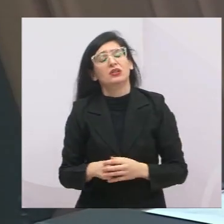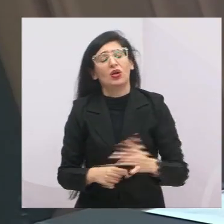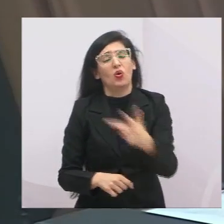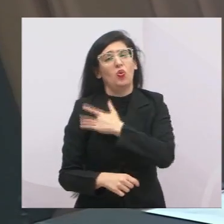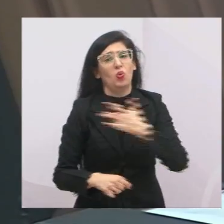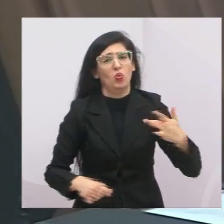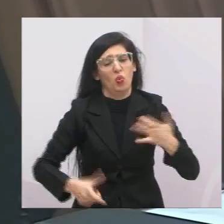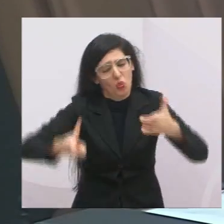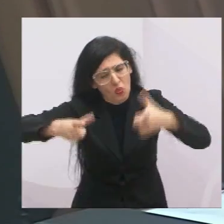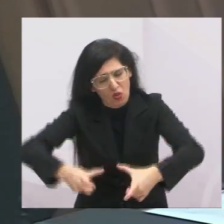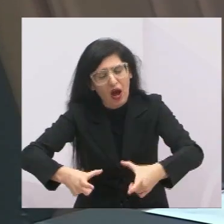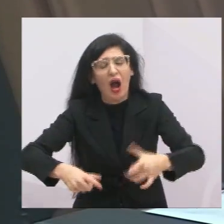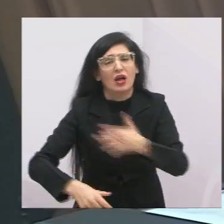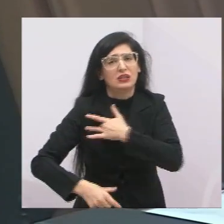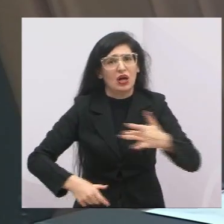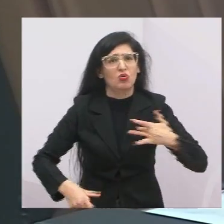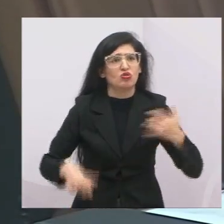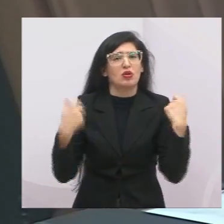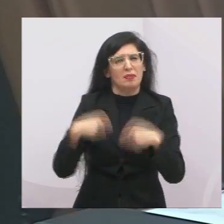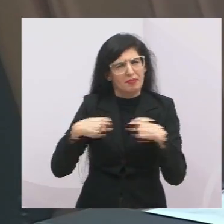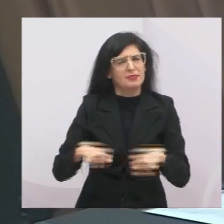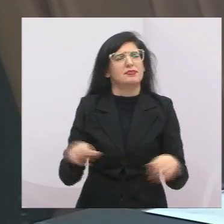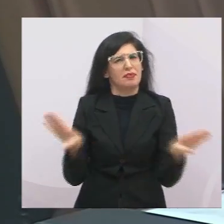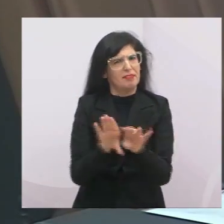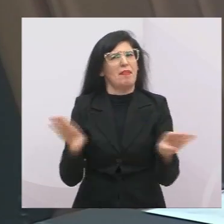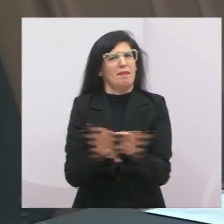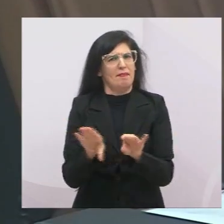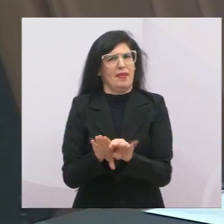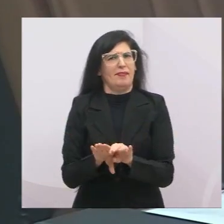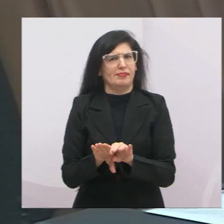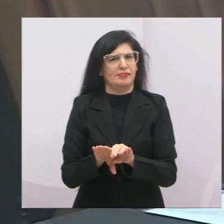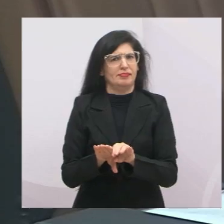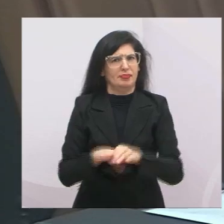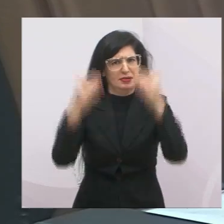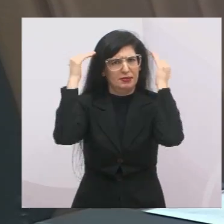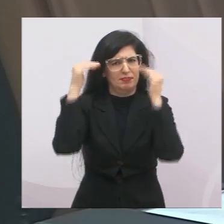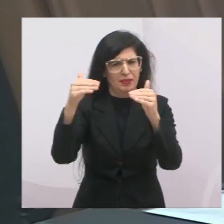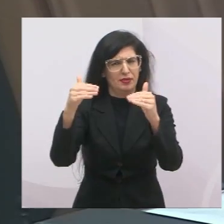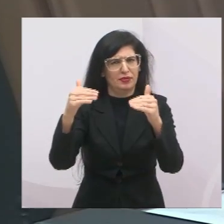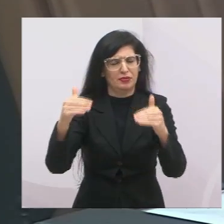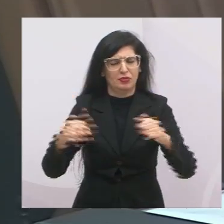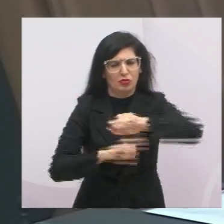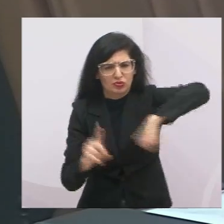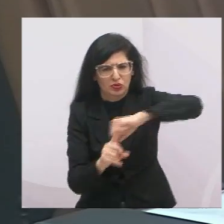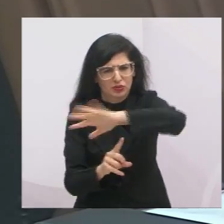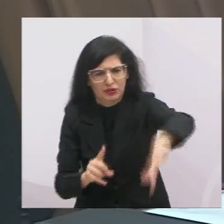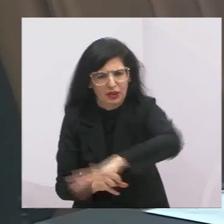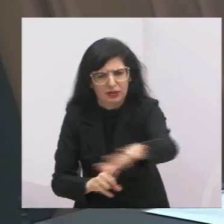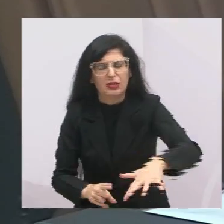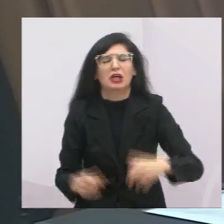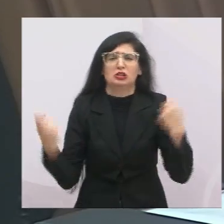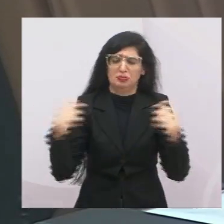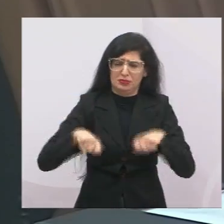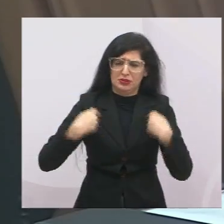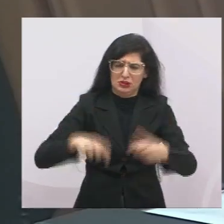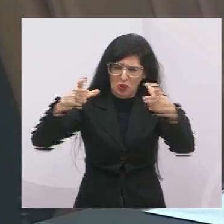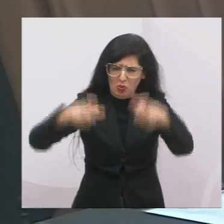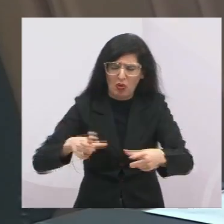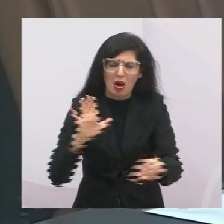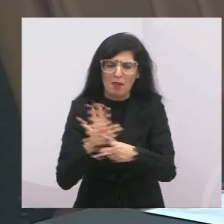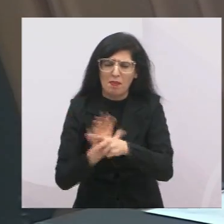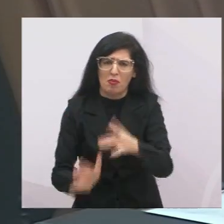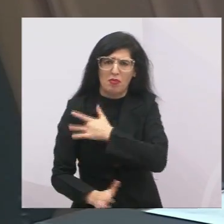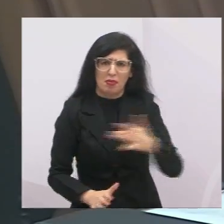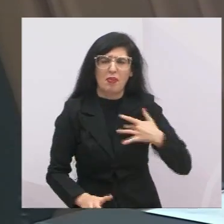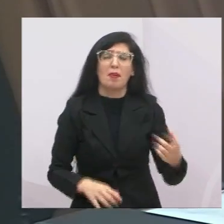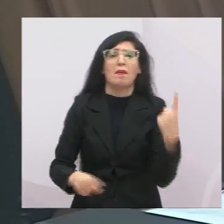que atenda a comunidade com o respeito que ela merece. Então, por isso que nós estamos reivindicando essas informações, porque em